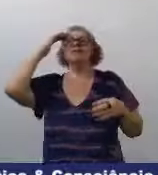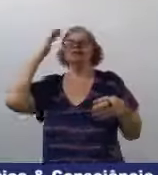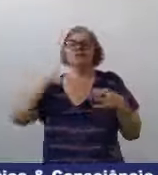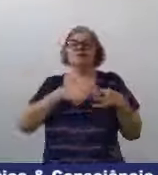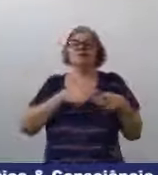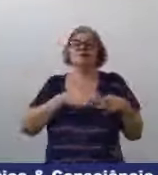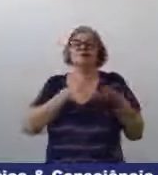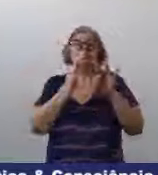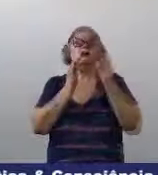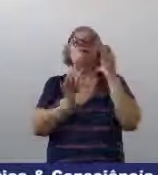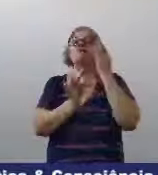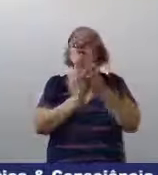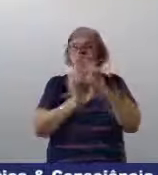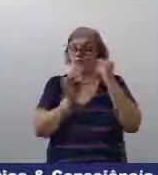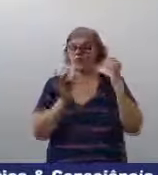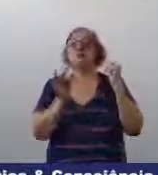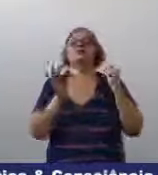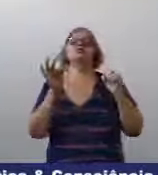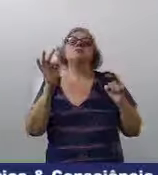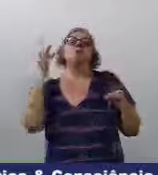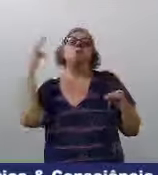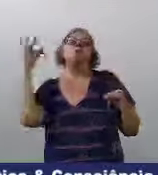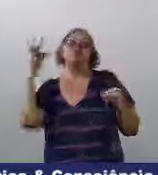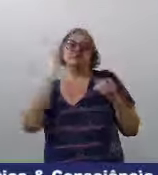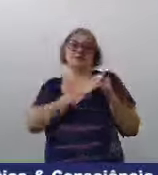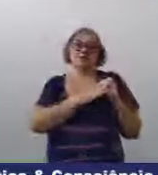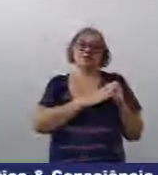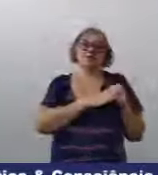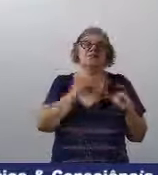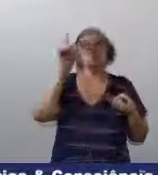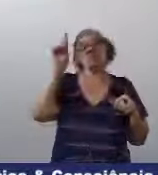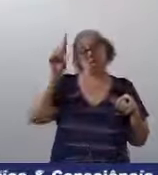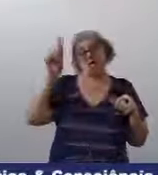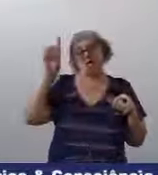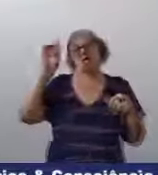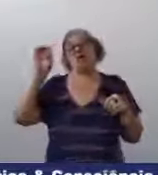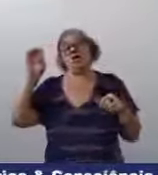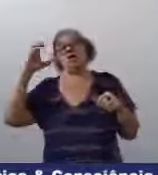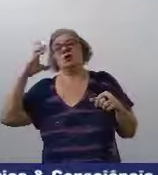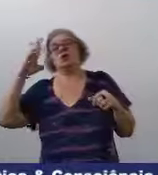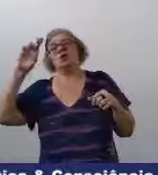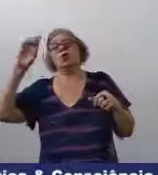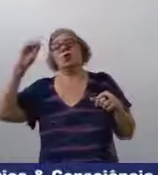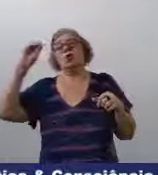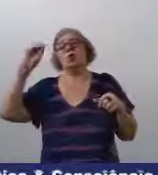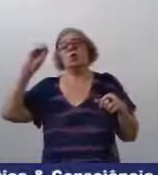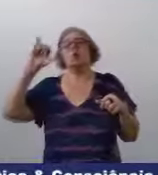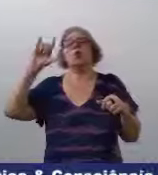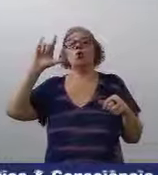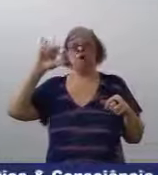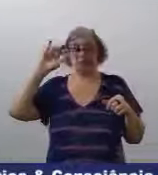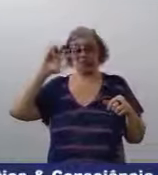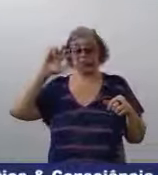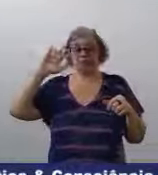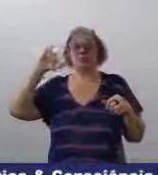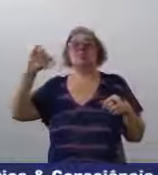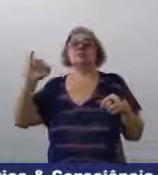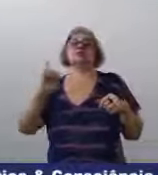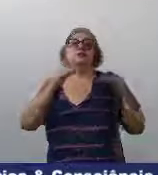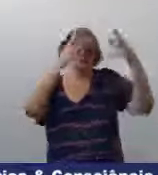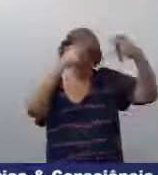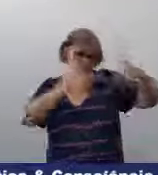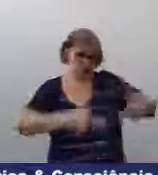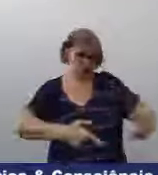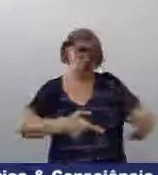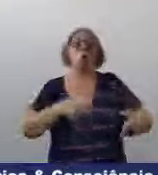da interpretação. Um físico francês chamado de Broglie, iniciante, explicou